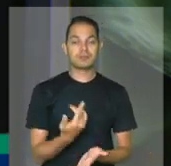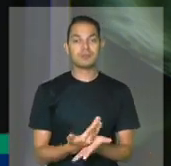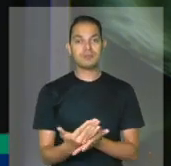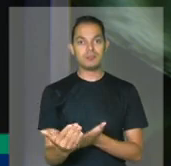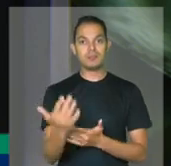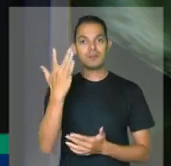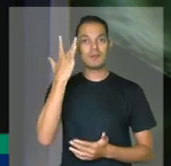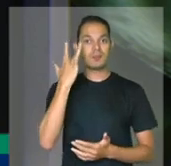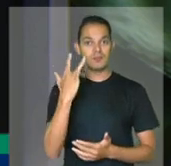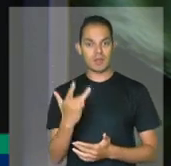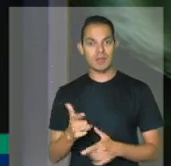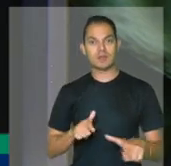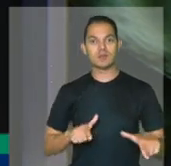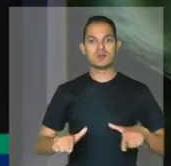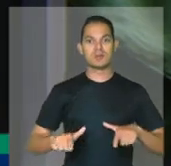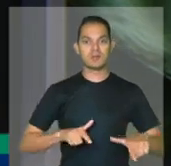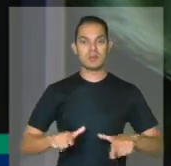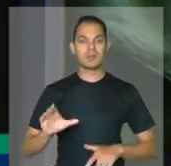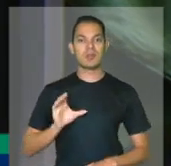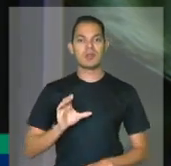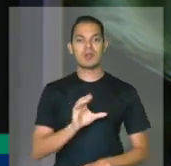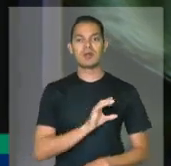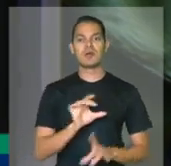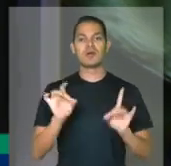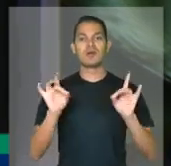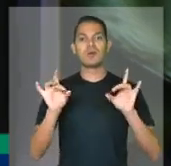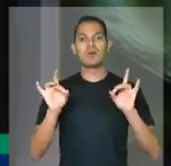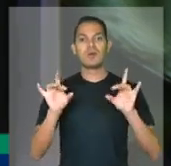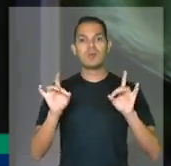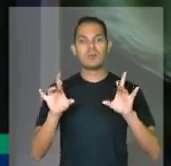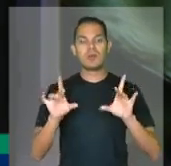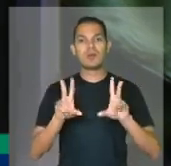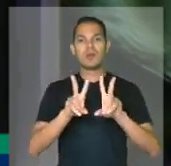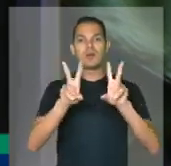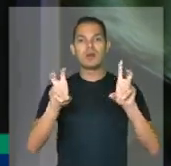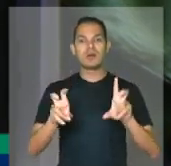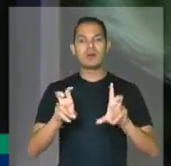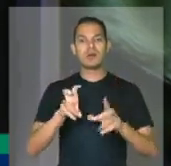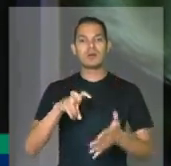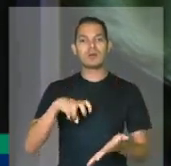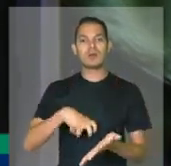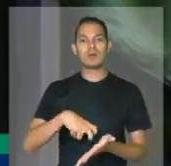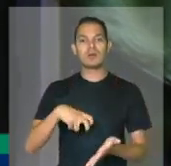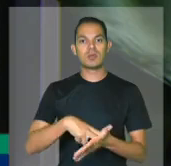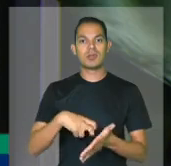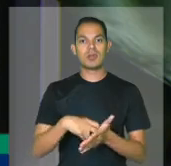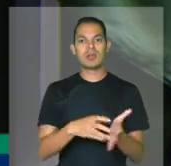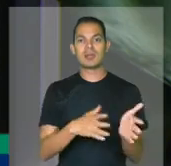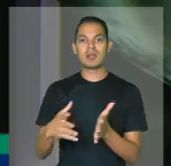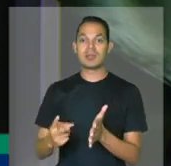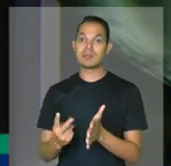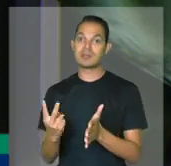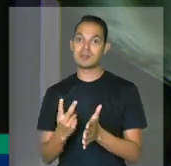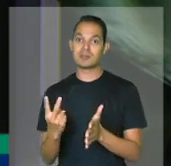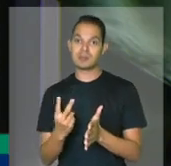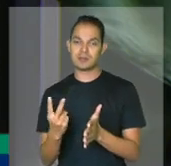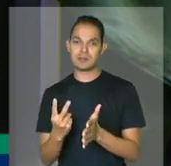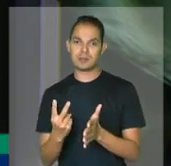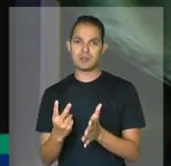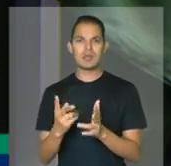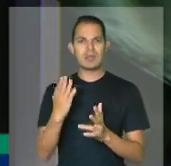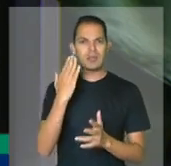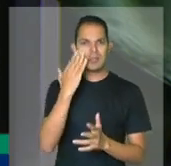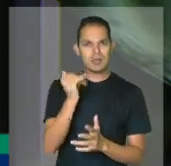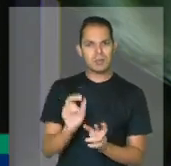começaremos amanhã os trabalhos na comissão especial que trata de condenação em segunda instância. Sabe qual